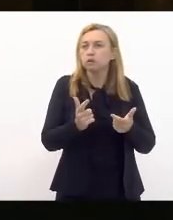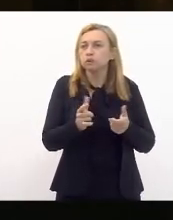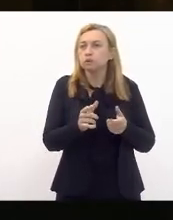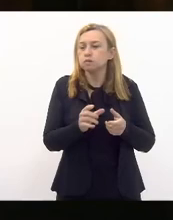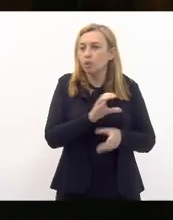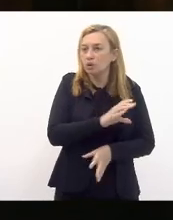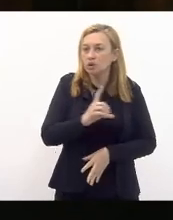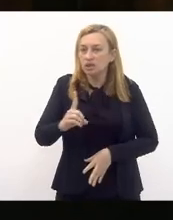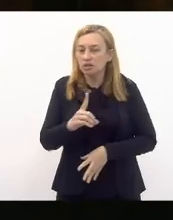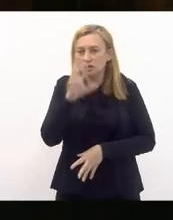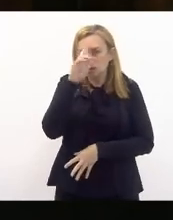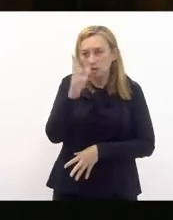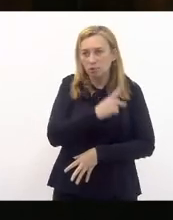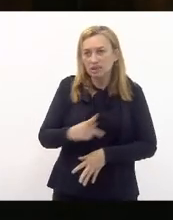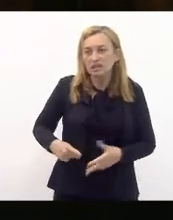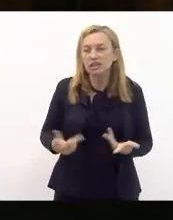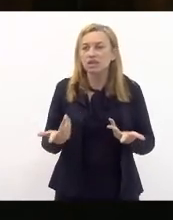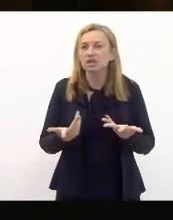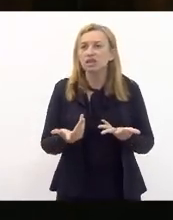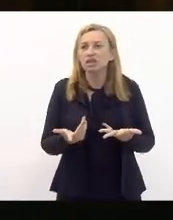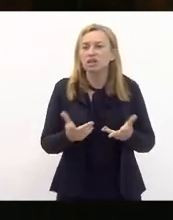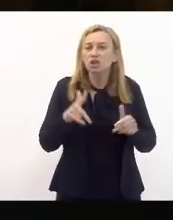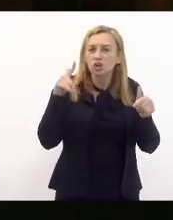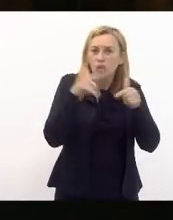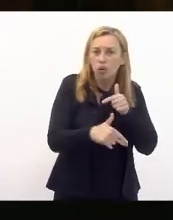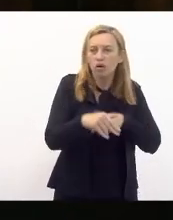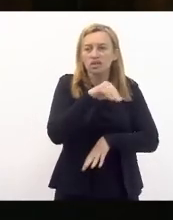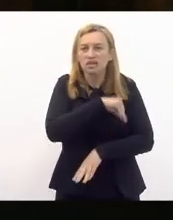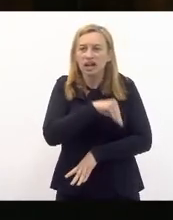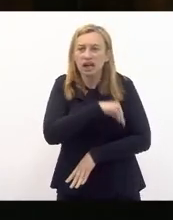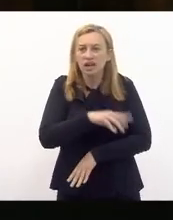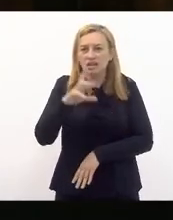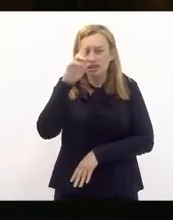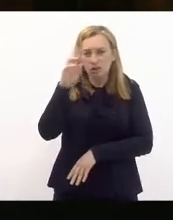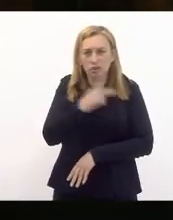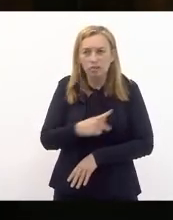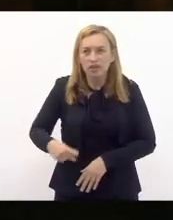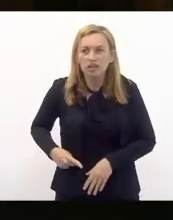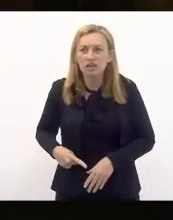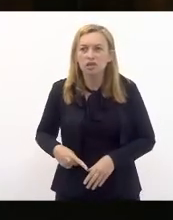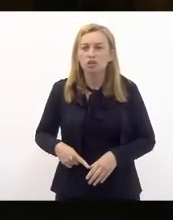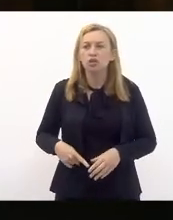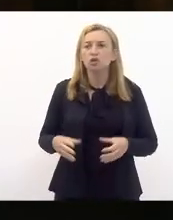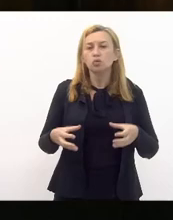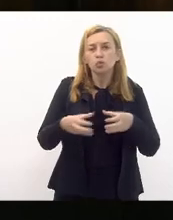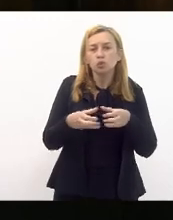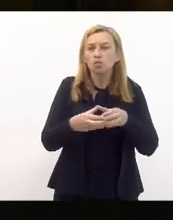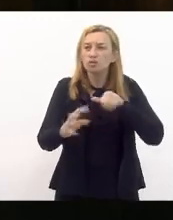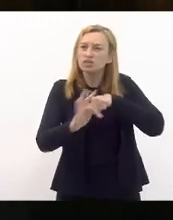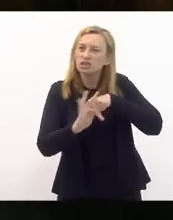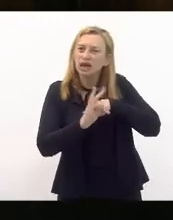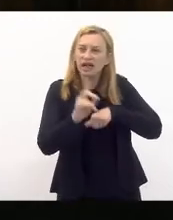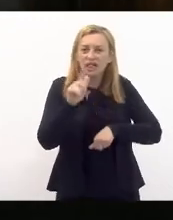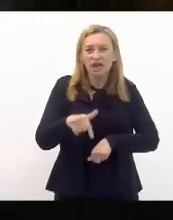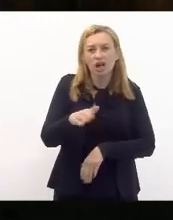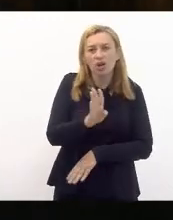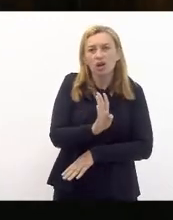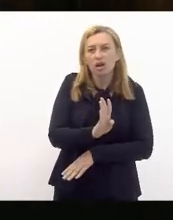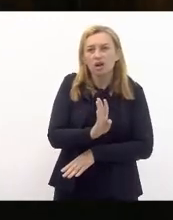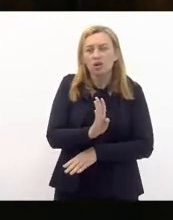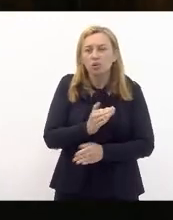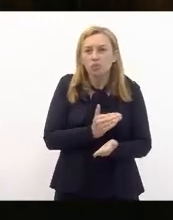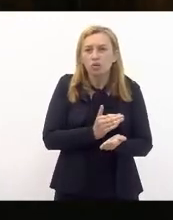coordenações senhora Presidente não é possível que corta instalaram chora presidente do corpo técnico que é o coração